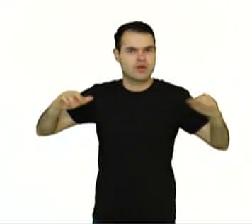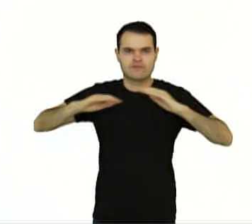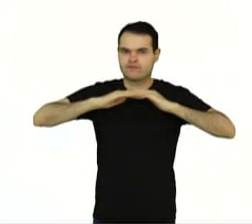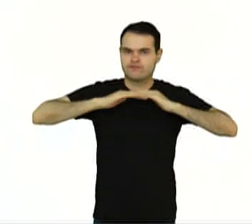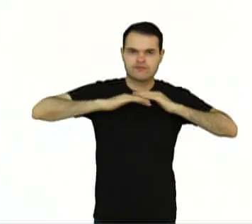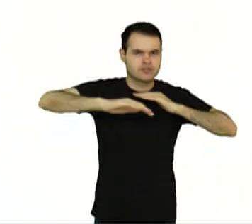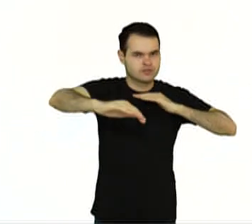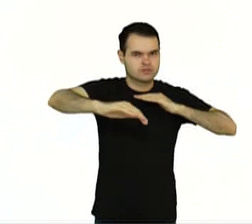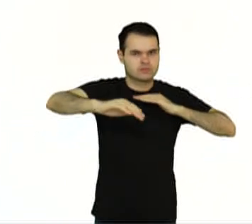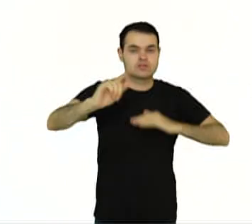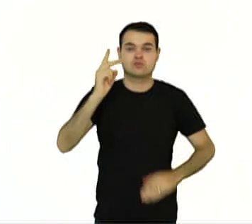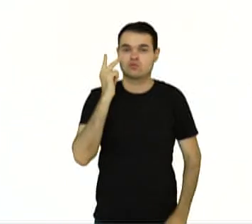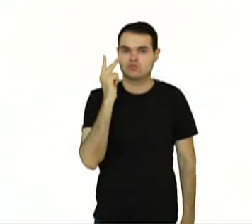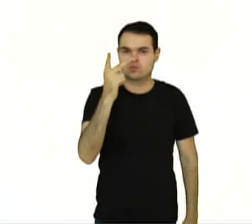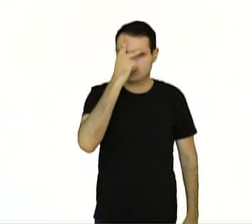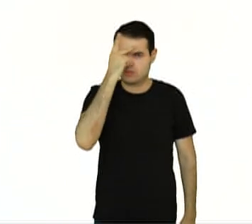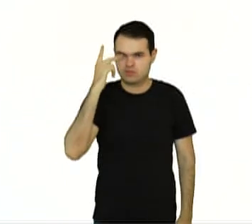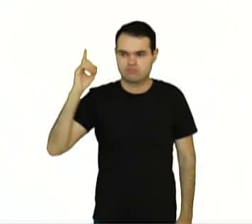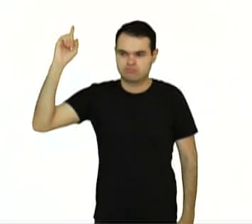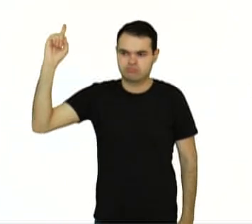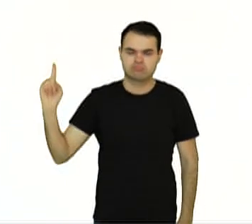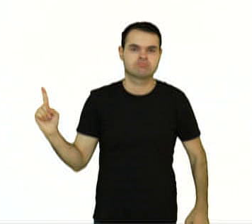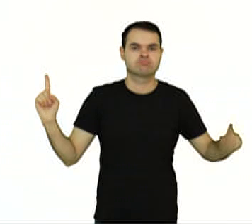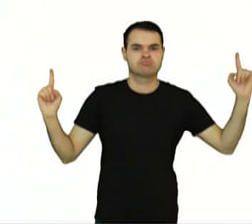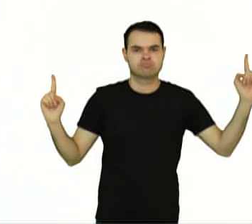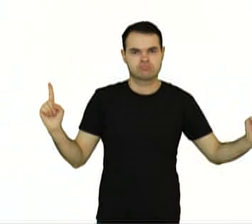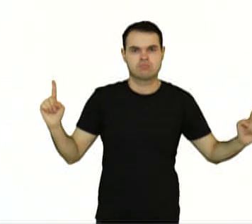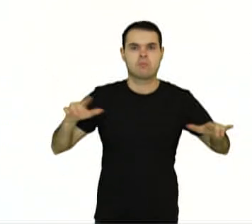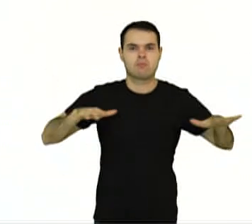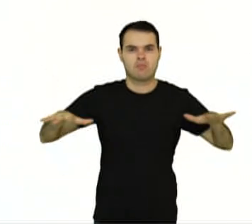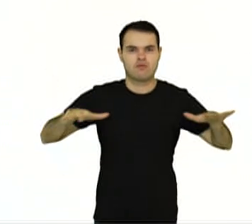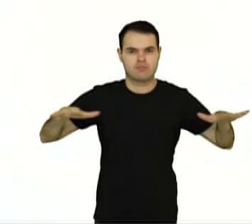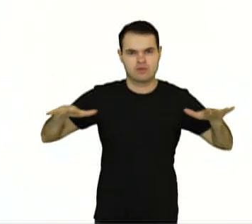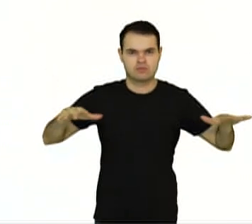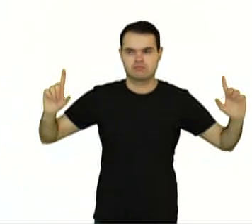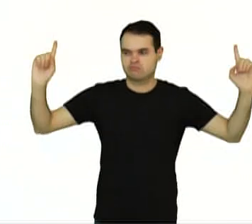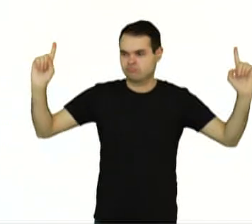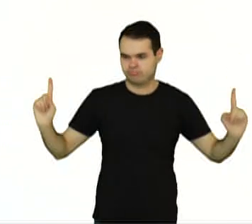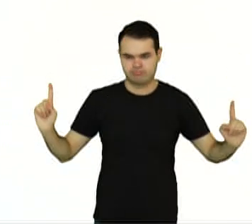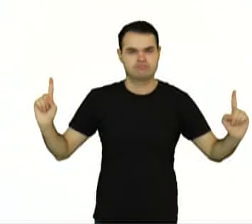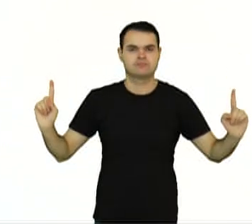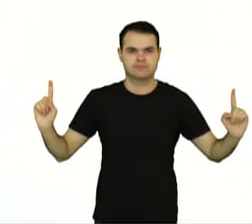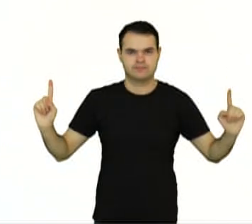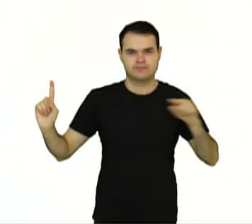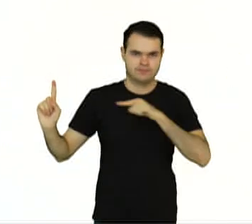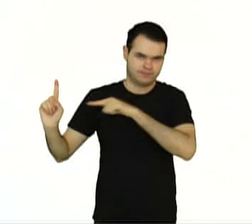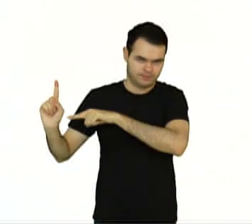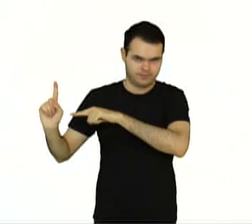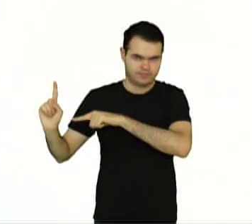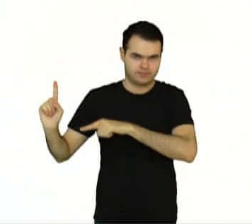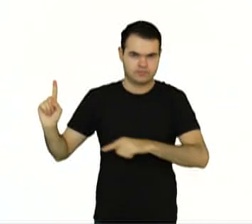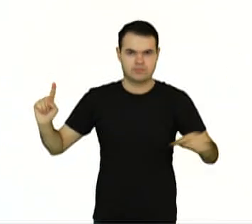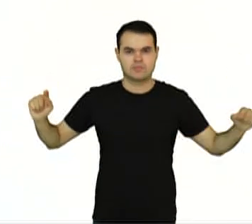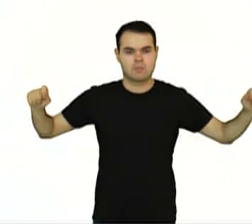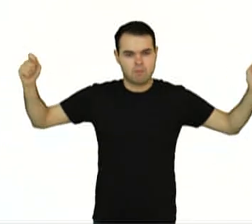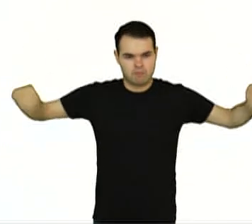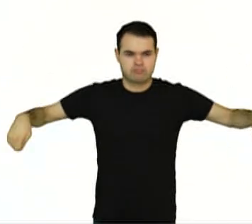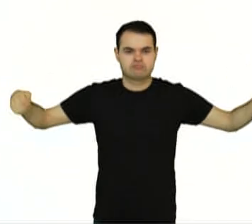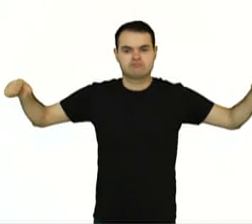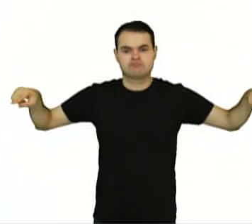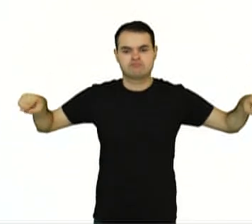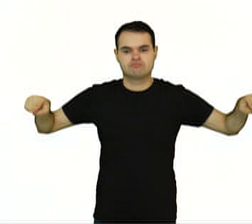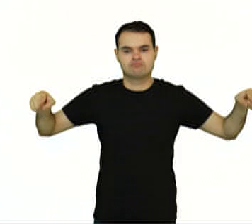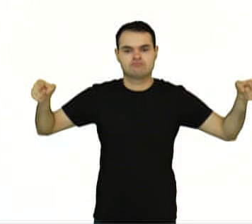fixas e duas pessoas realizam movimentos em ambas as extremidades. As ondas se propagam,